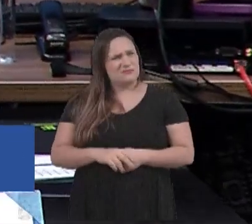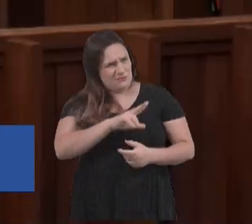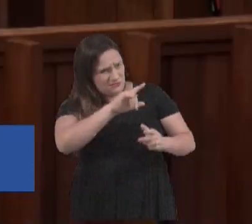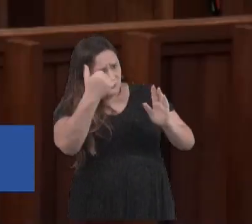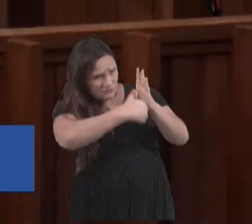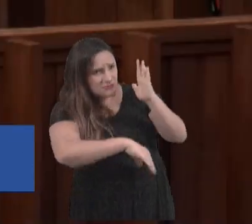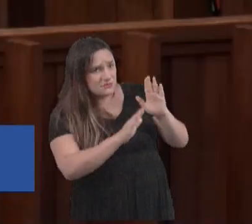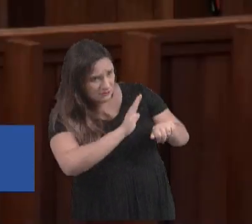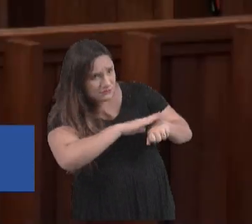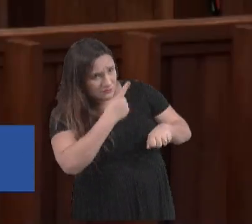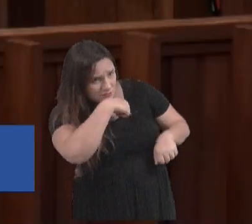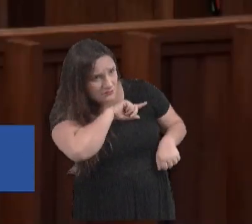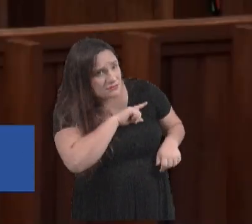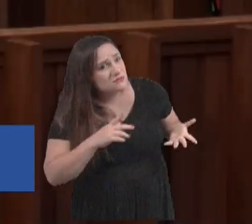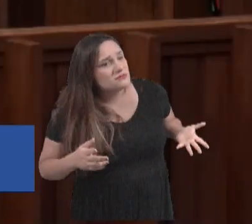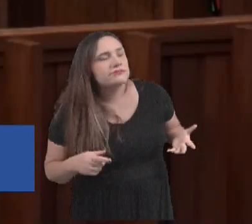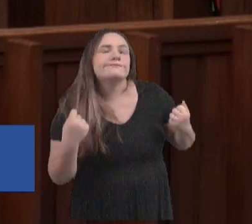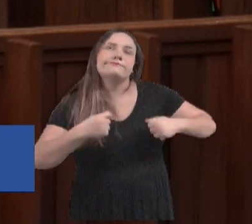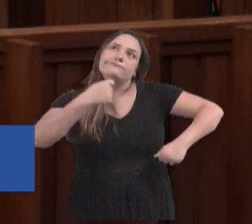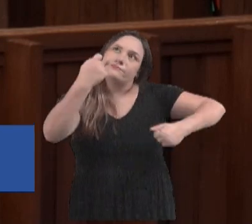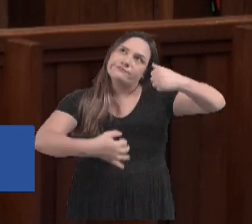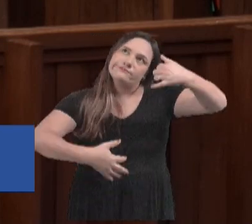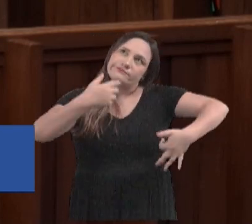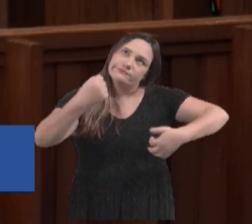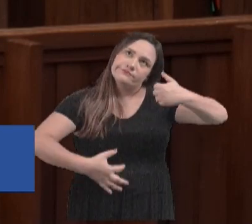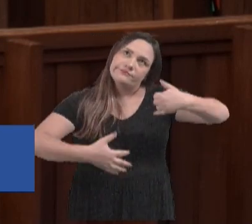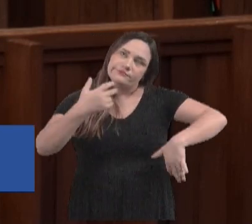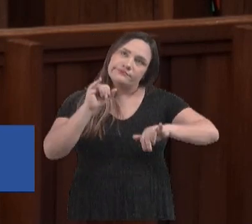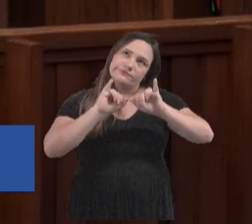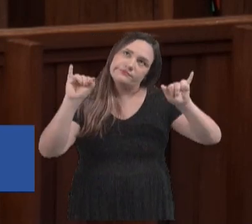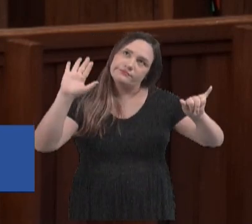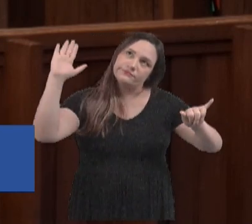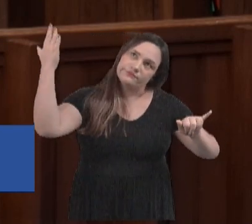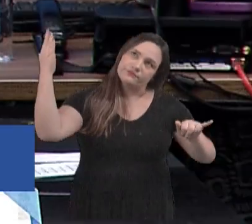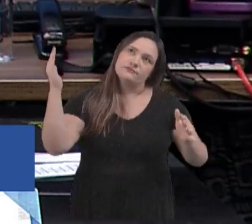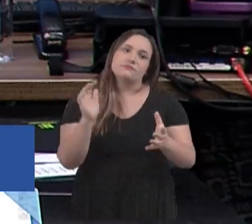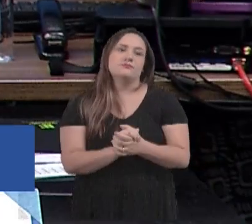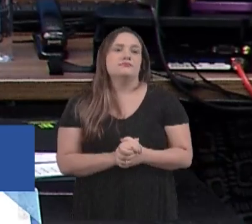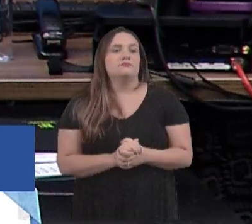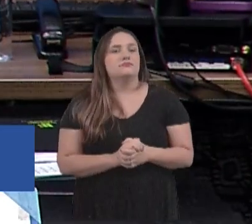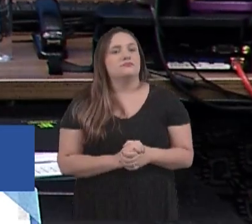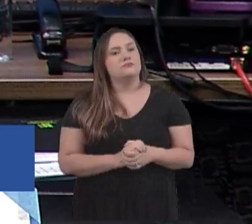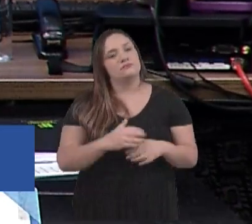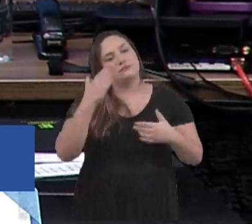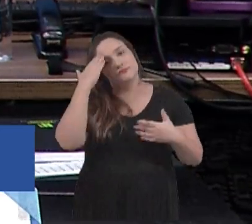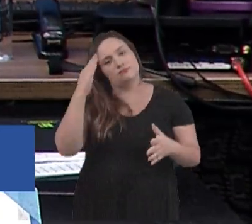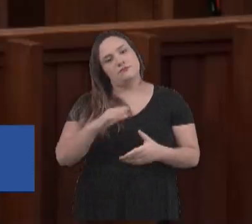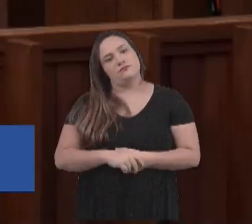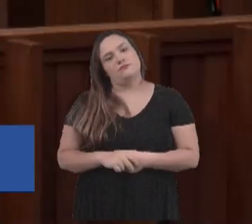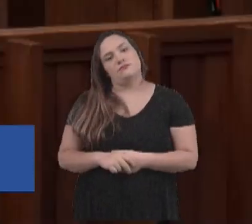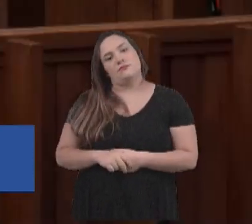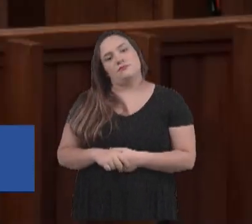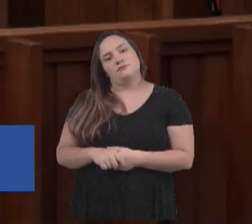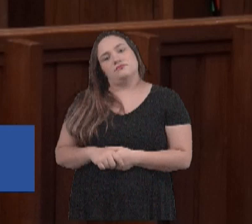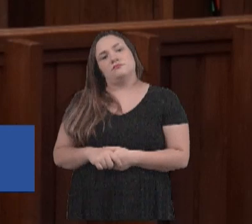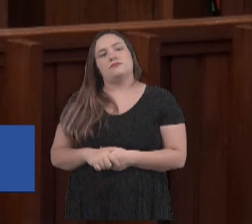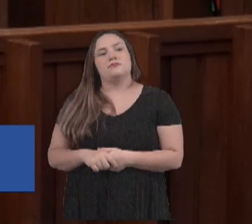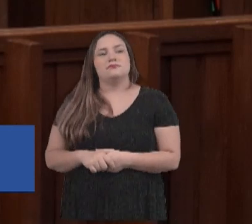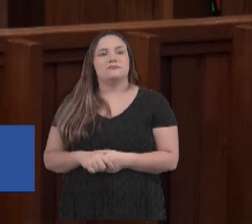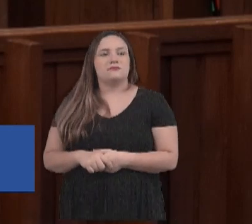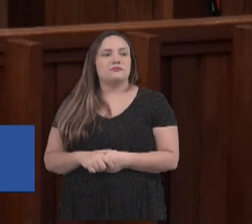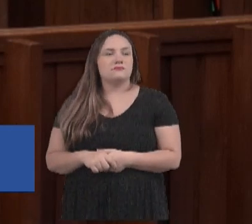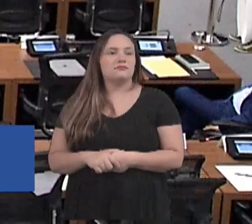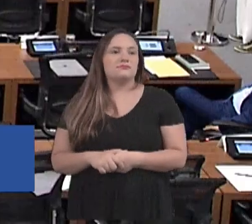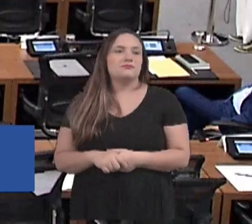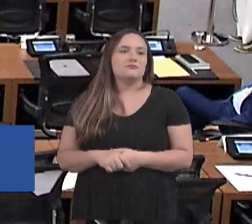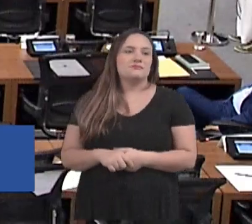nossa contribuição? E a gente tem que ficar esclarecendo fake news divulgado por aí. Obrigado. Uma parte, deputado.